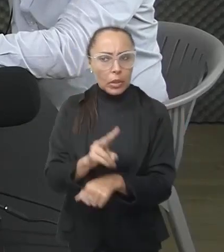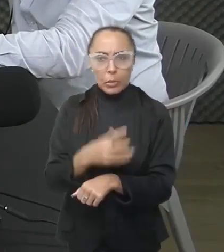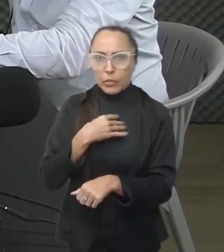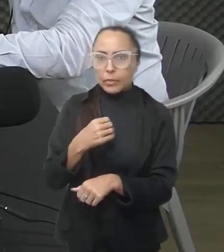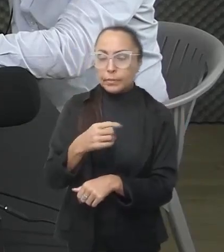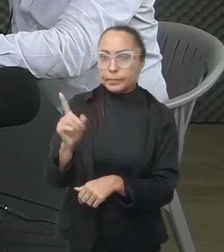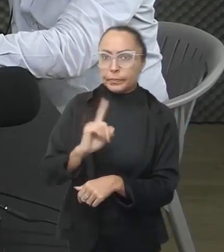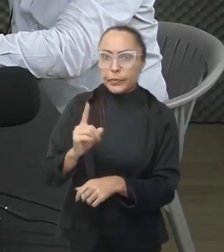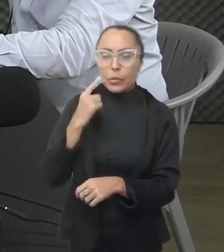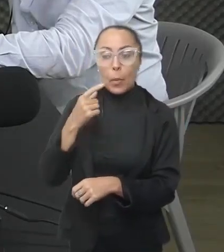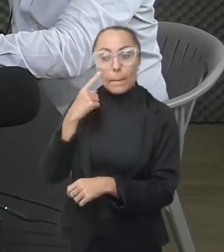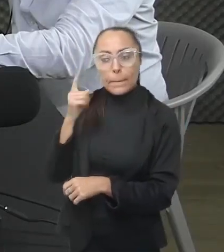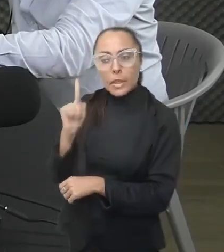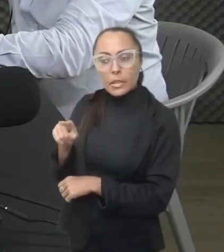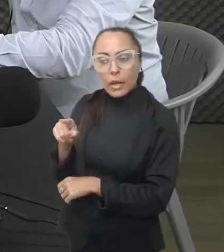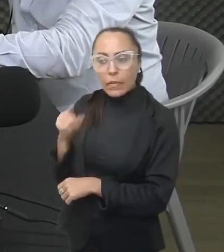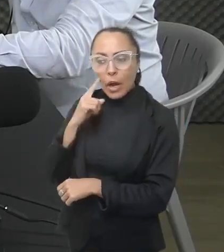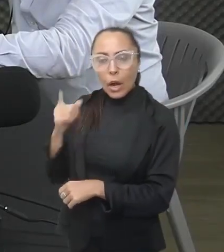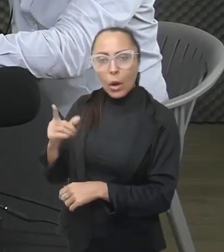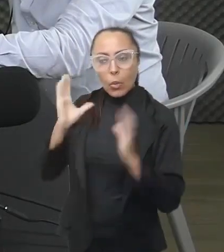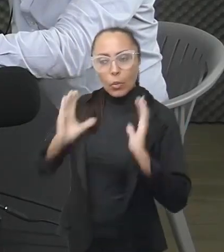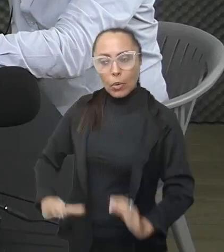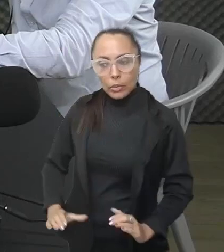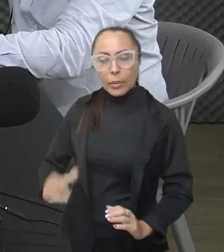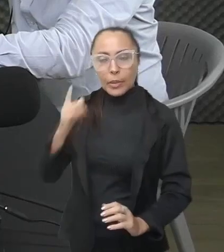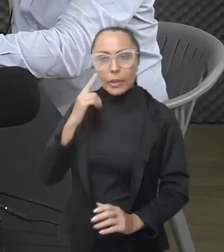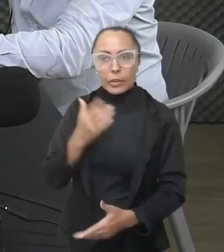de, inclusive, observar o comportamento da criança do vizinho.